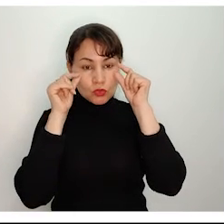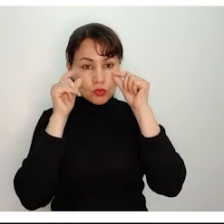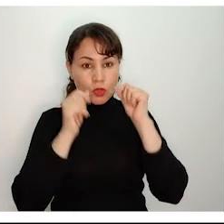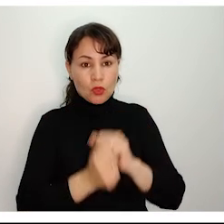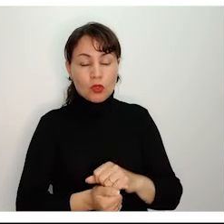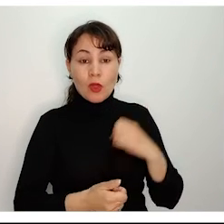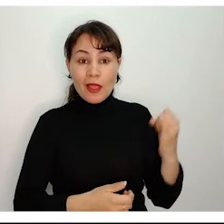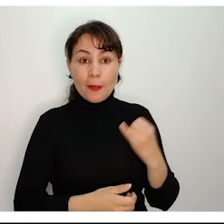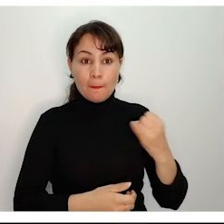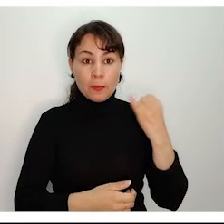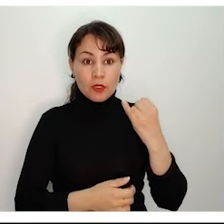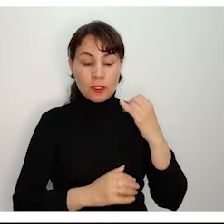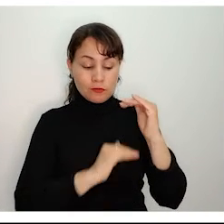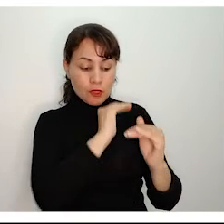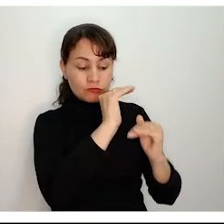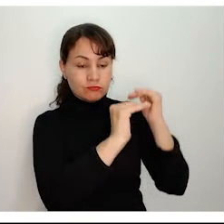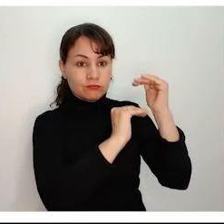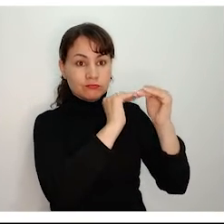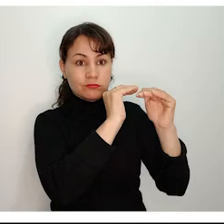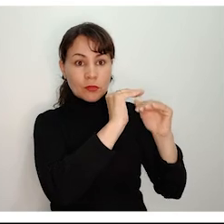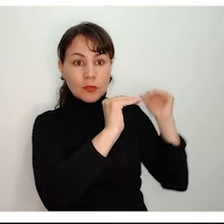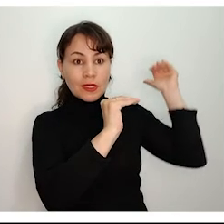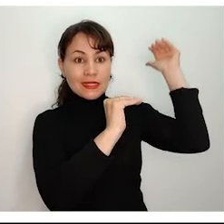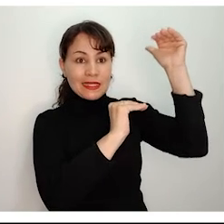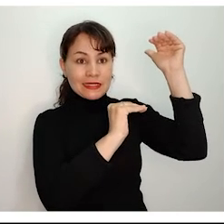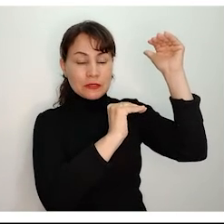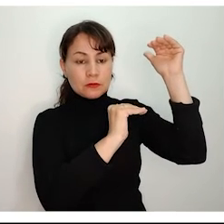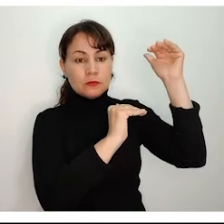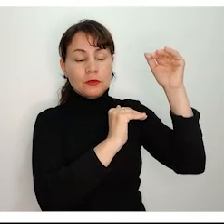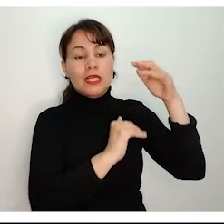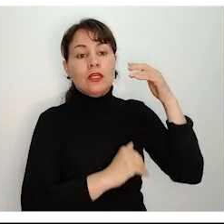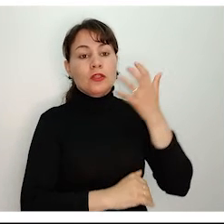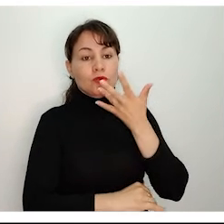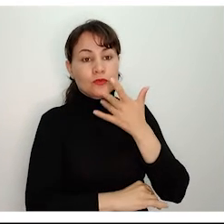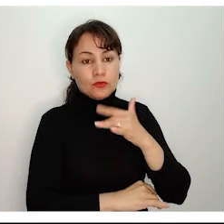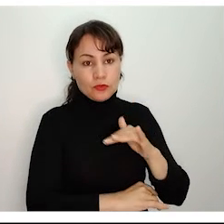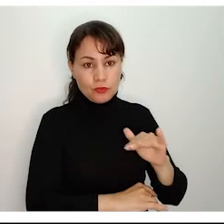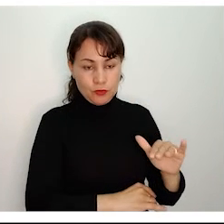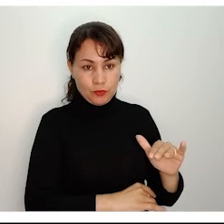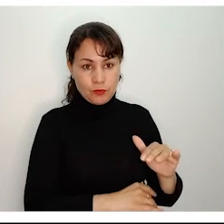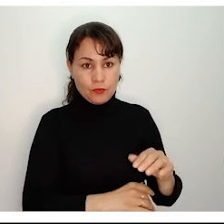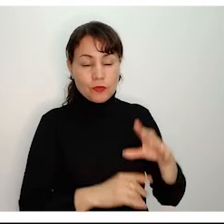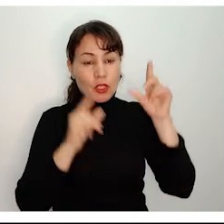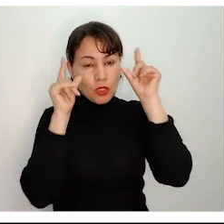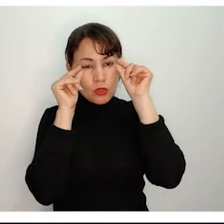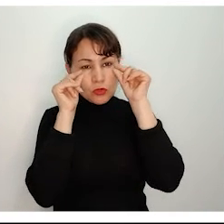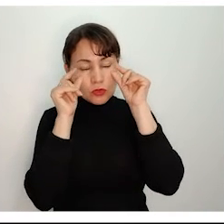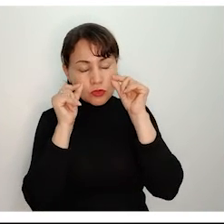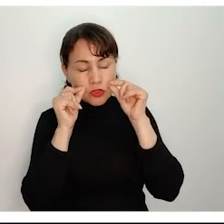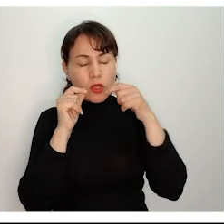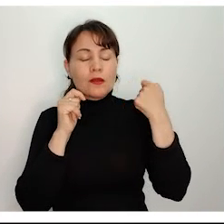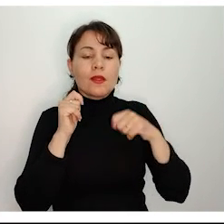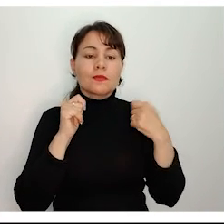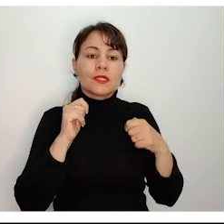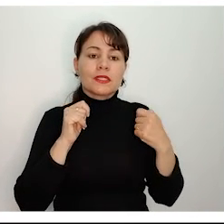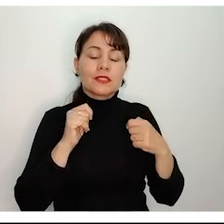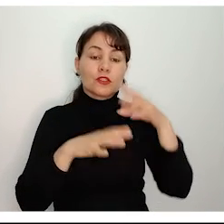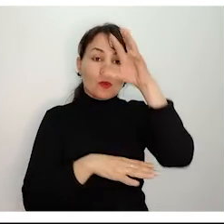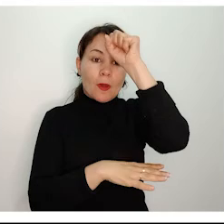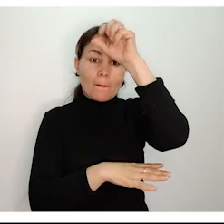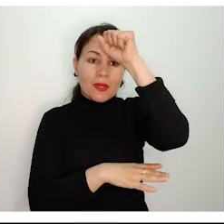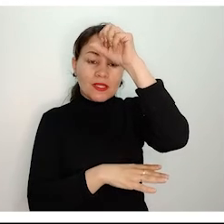O sono, ele é essencial para o crescimento e para o desenvolvimento das crianças. E o sono